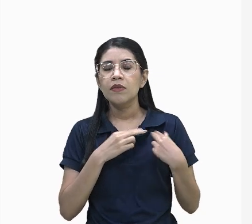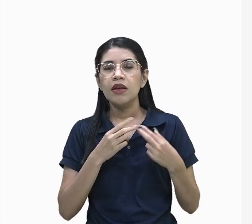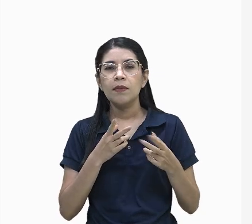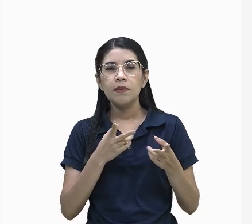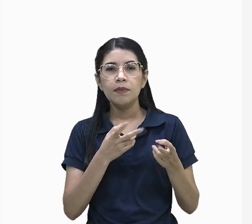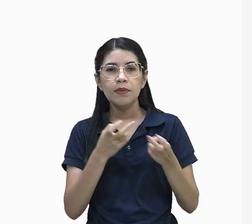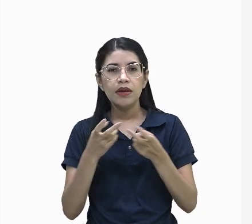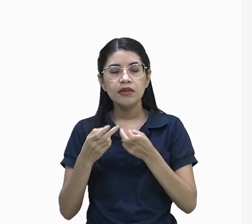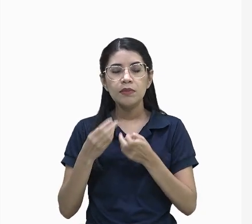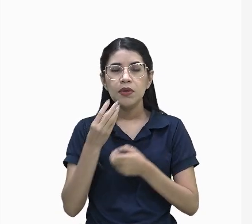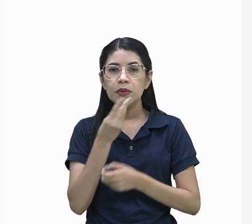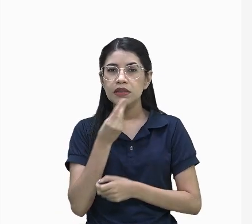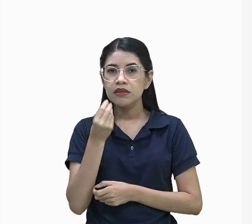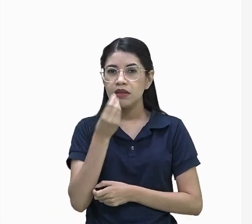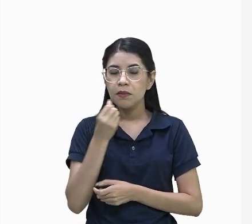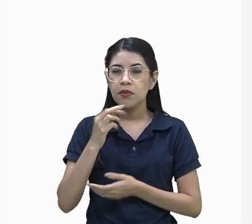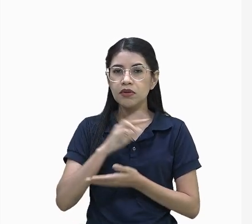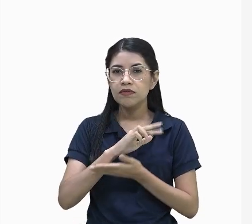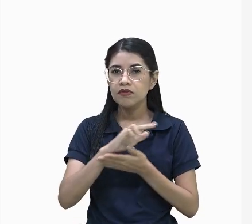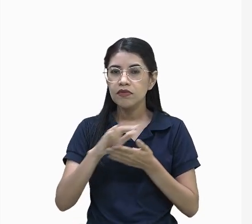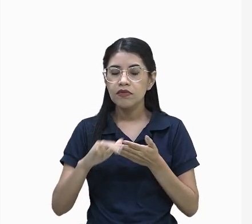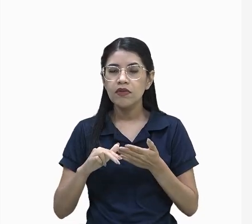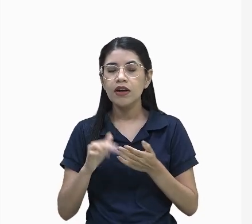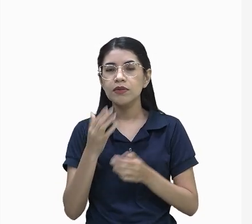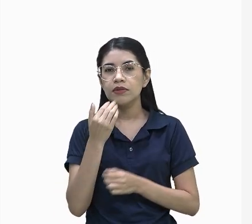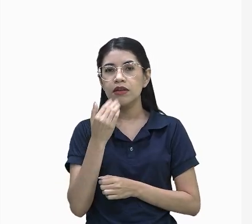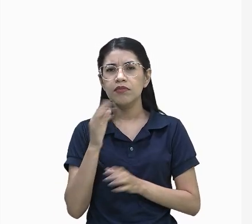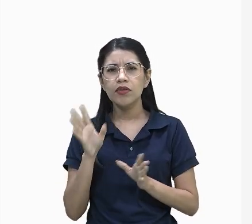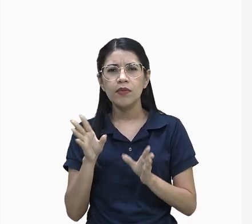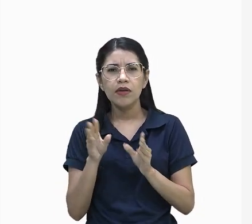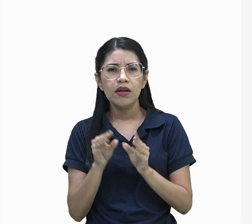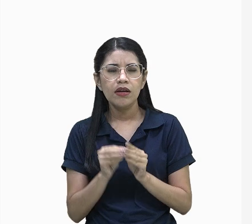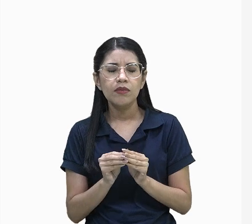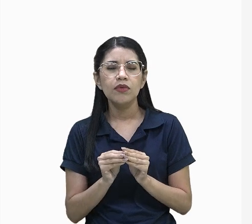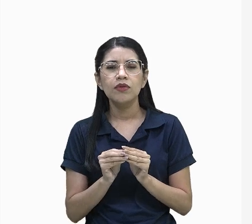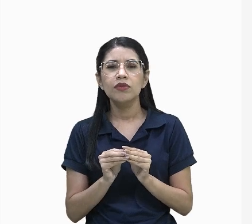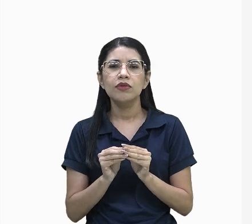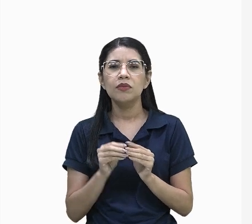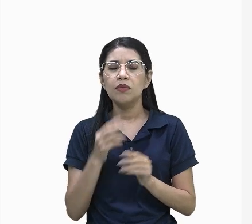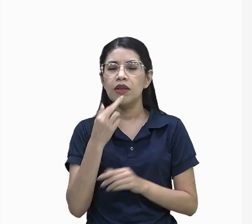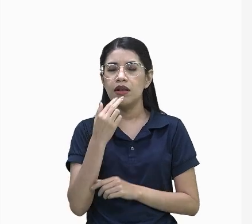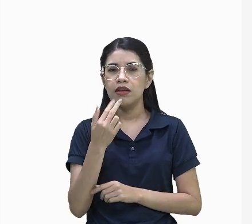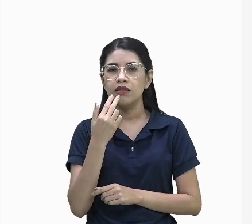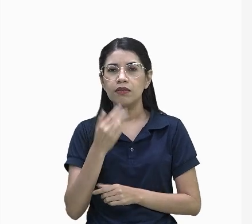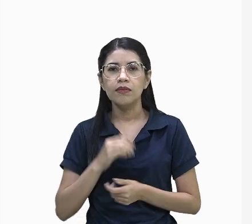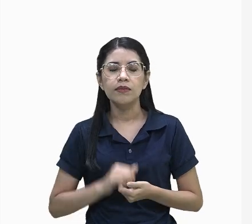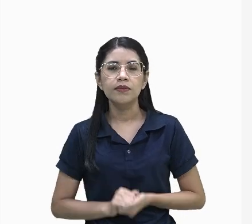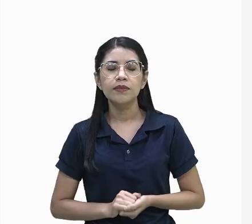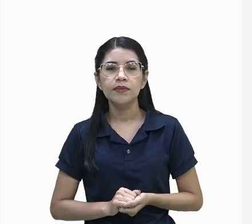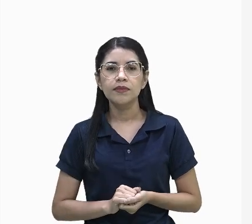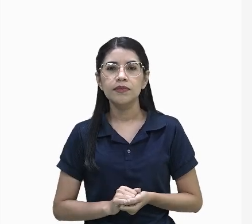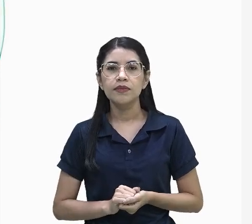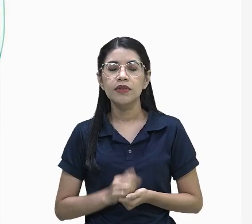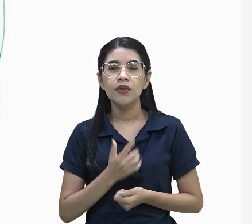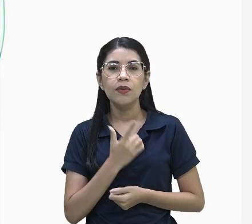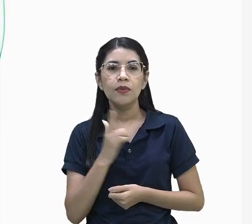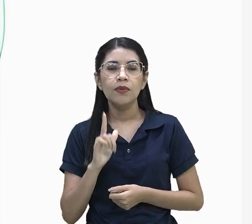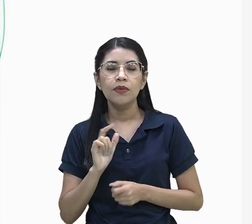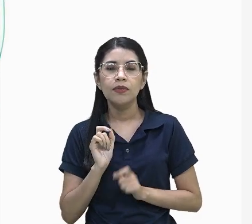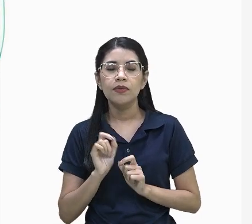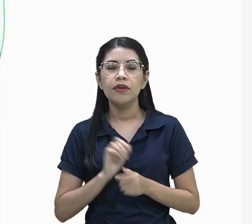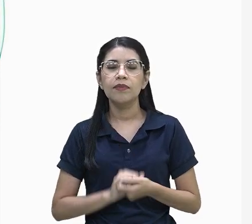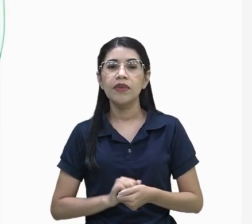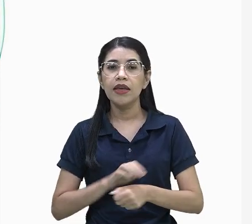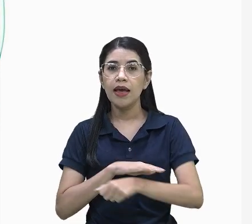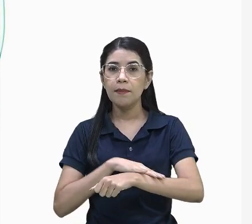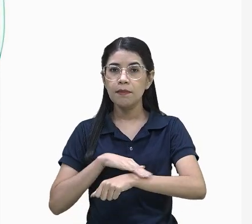os sabores dos alimentos. Esse aí é o nosso resumo desse órgão sensorial, a língua. Vamos para o nosso último, que